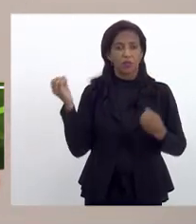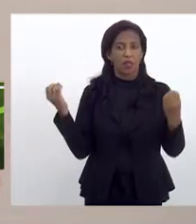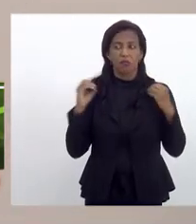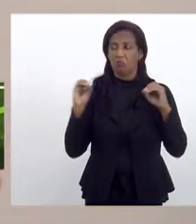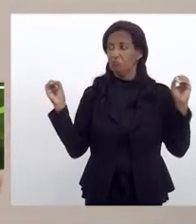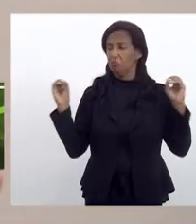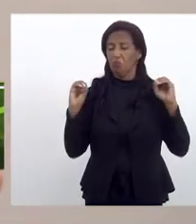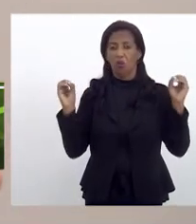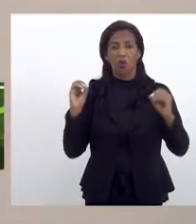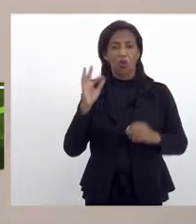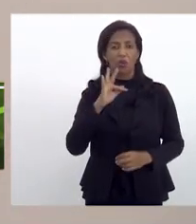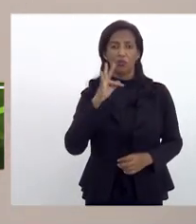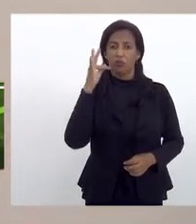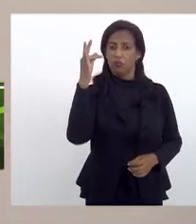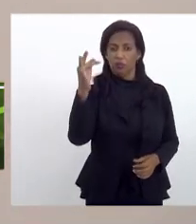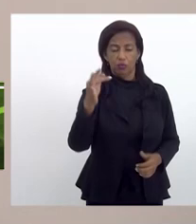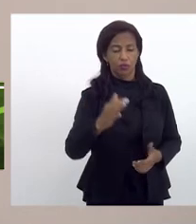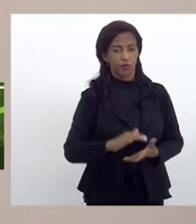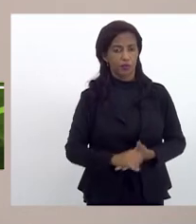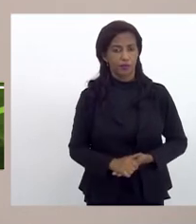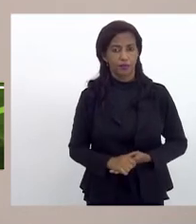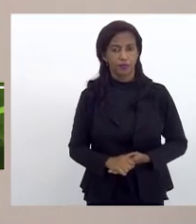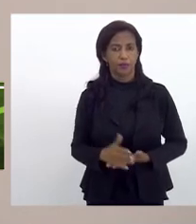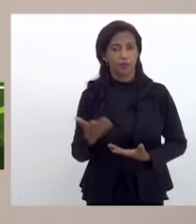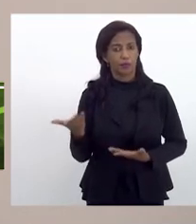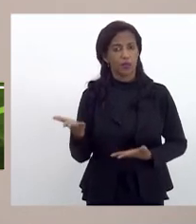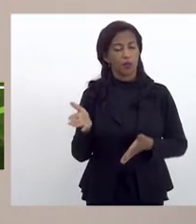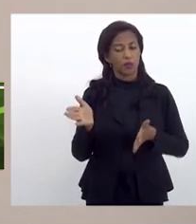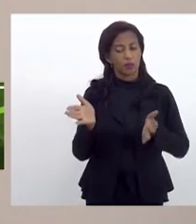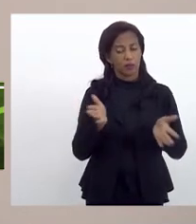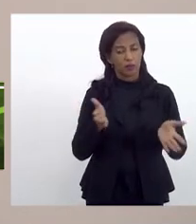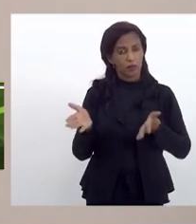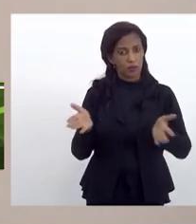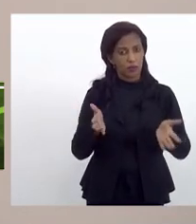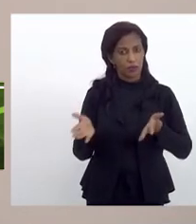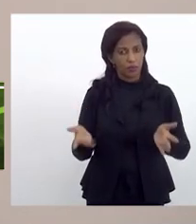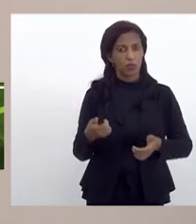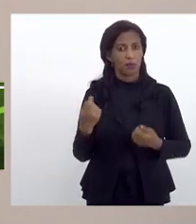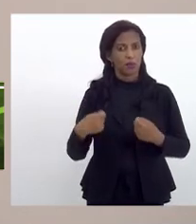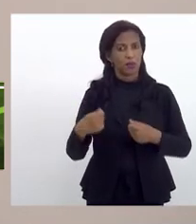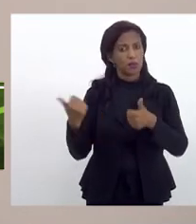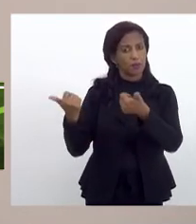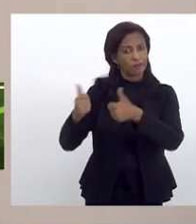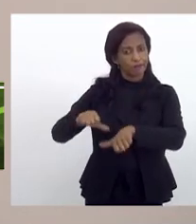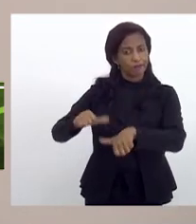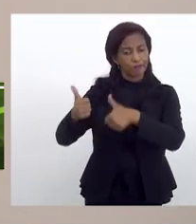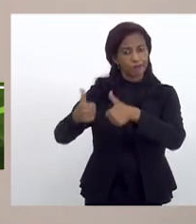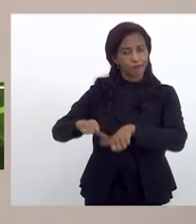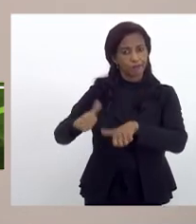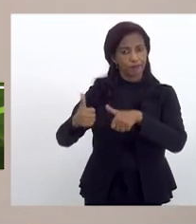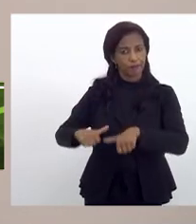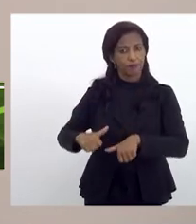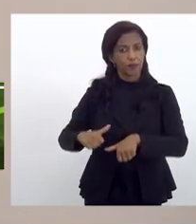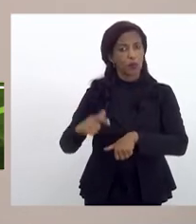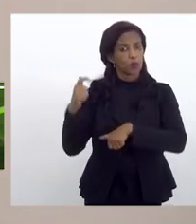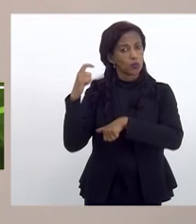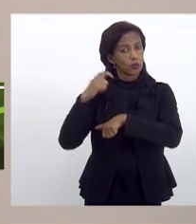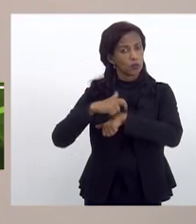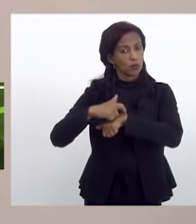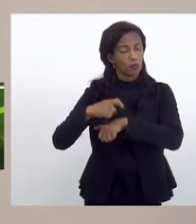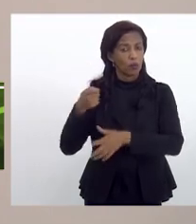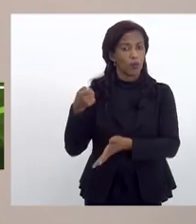anos Então eu acho que Essa medida Se Vossa Excelência Me permite Deve ser analisada No seu tempo